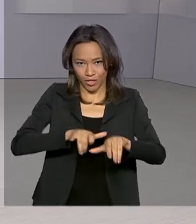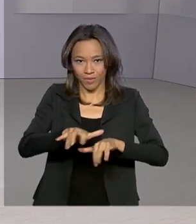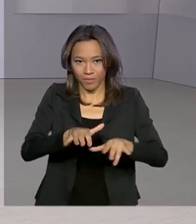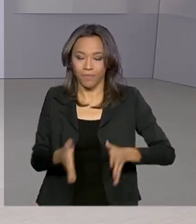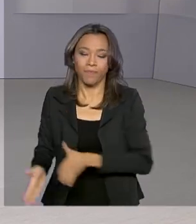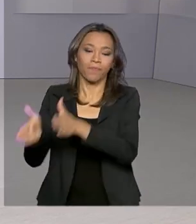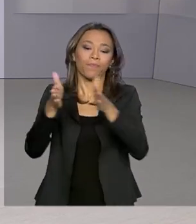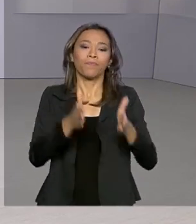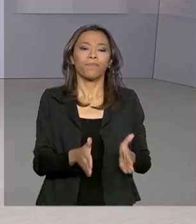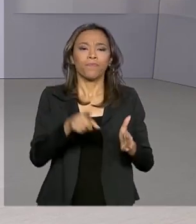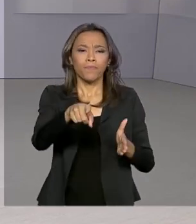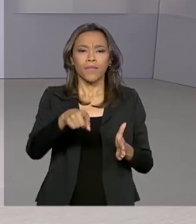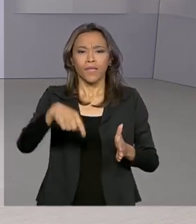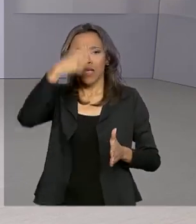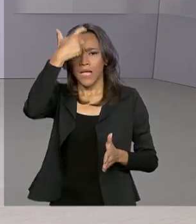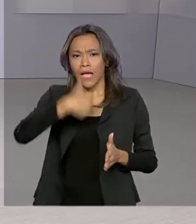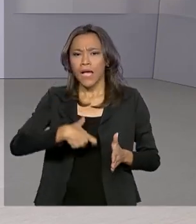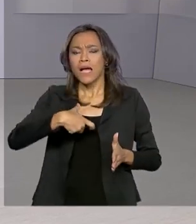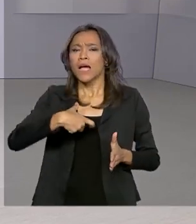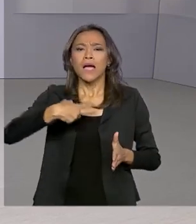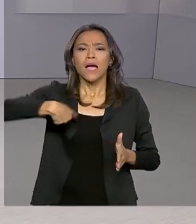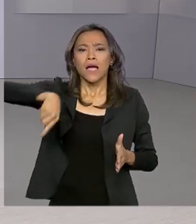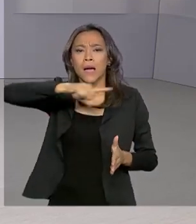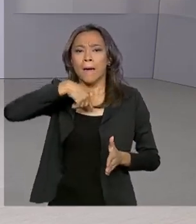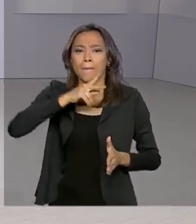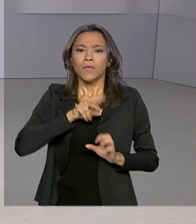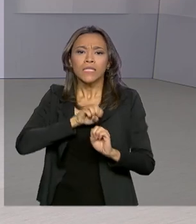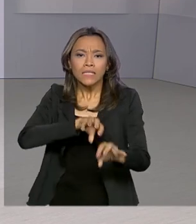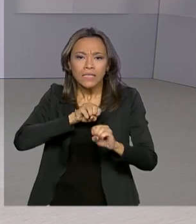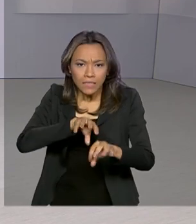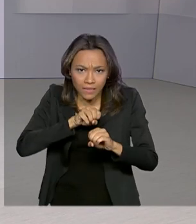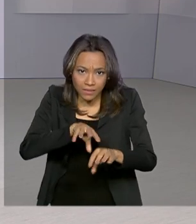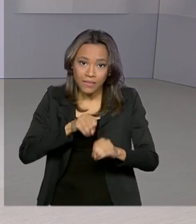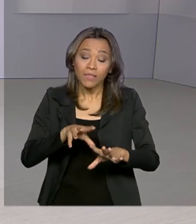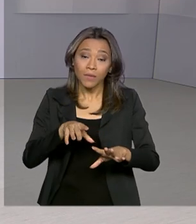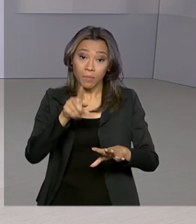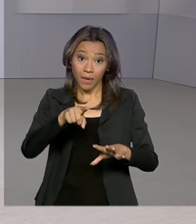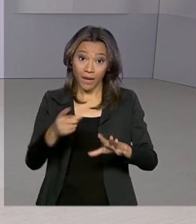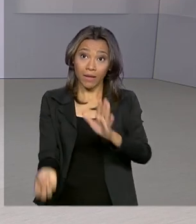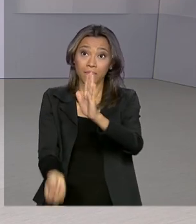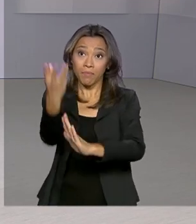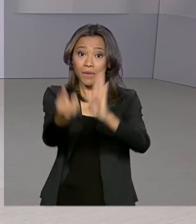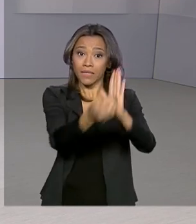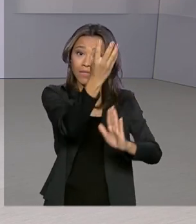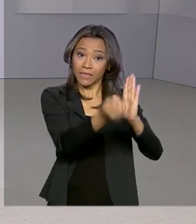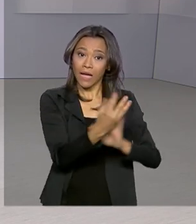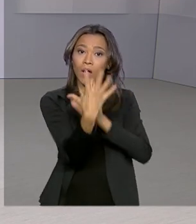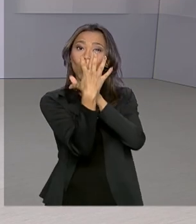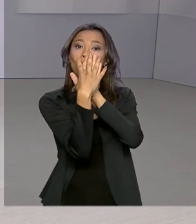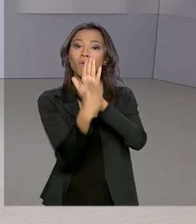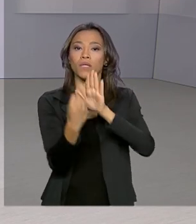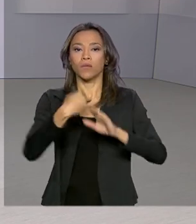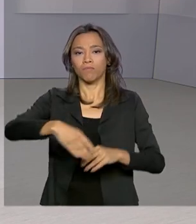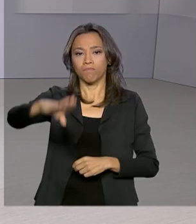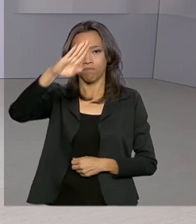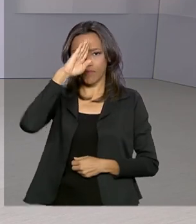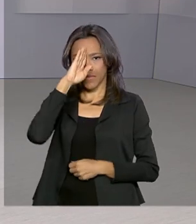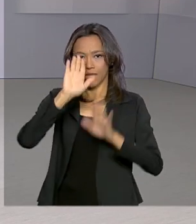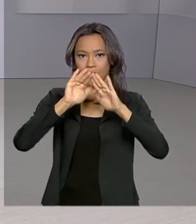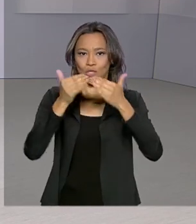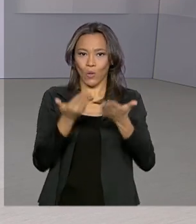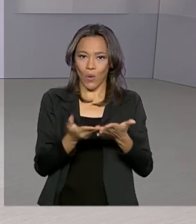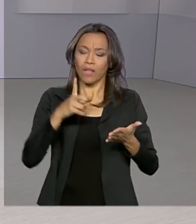Educadores de mais de 50 escolas selecionadas para implementar o modelo cívico-militar a partir do ano que vem participam